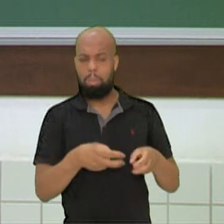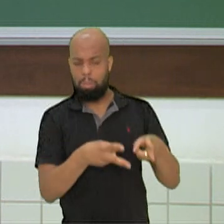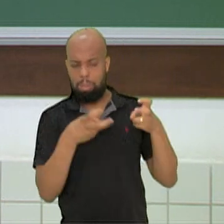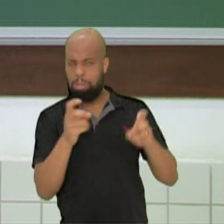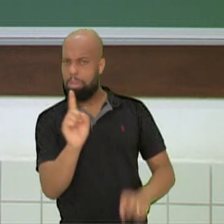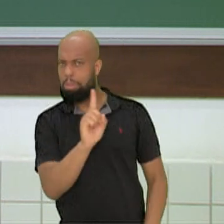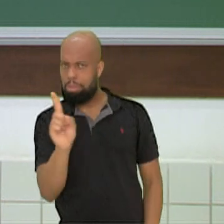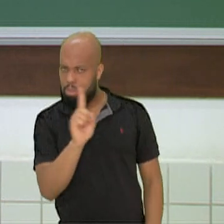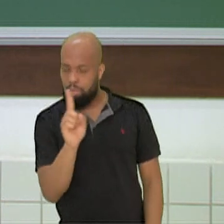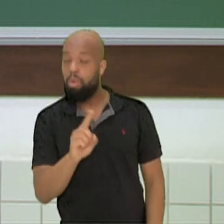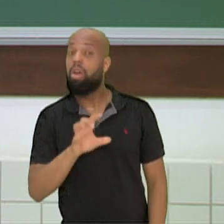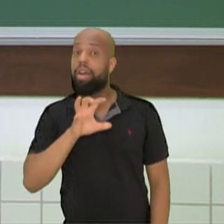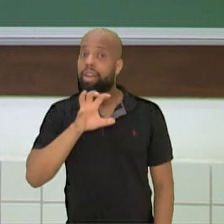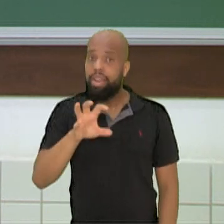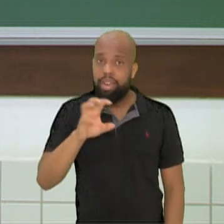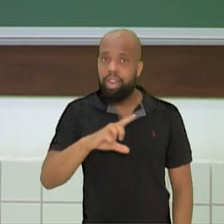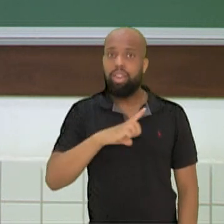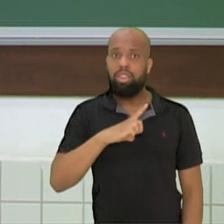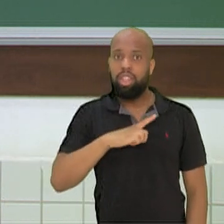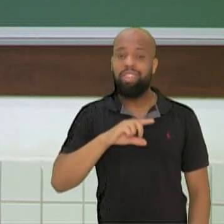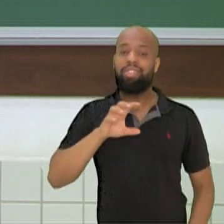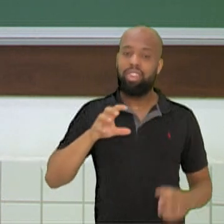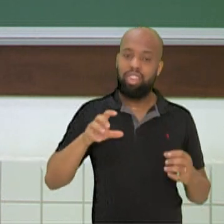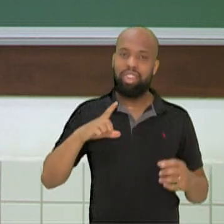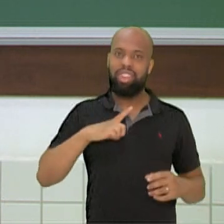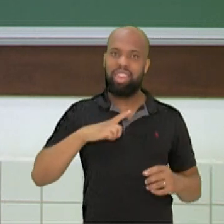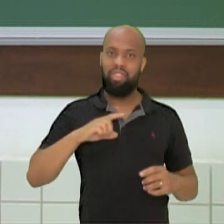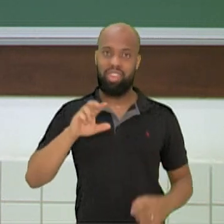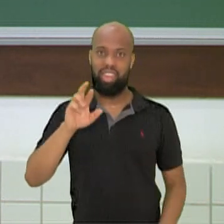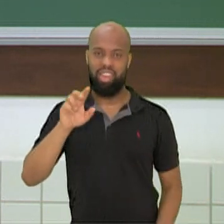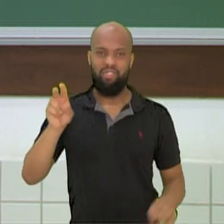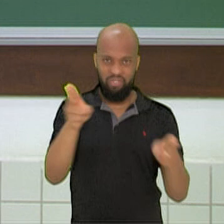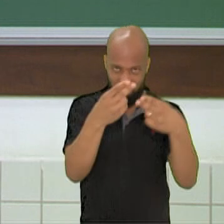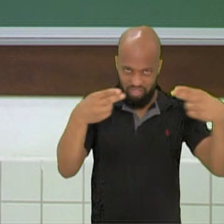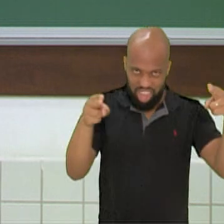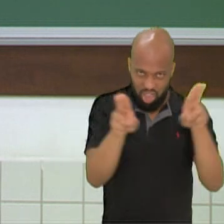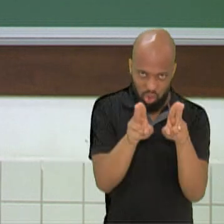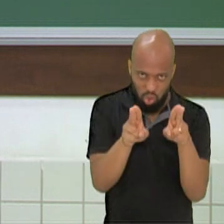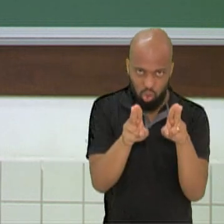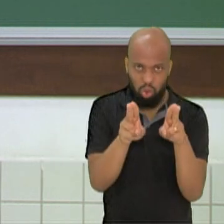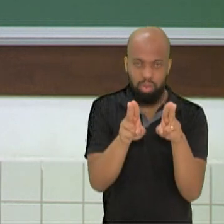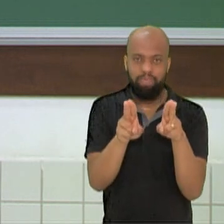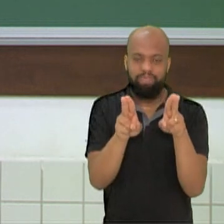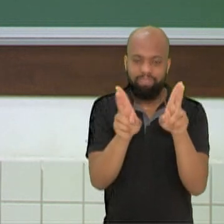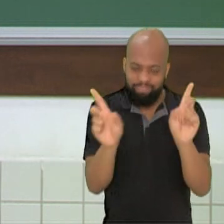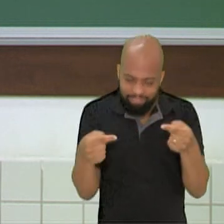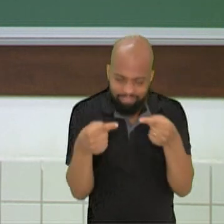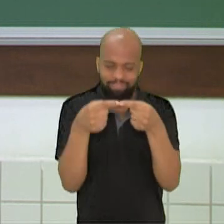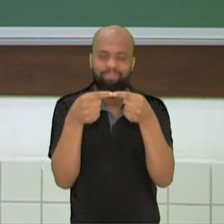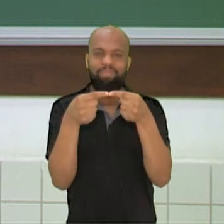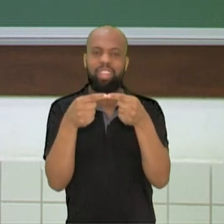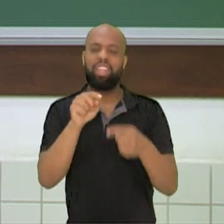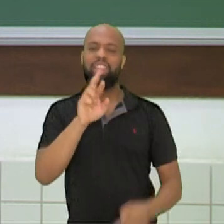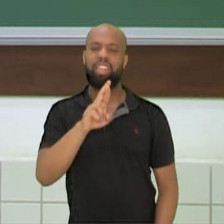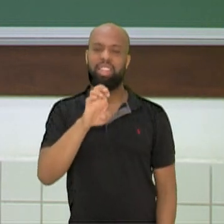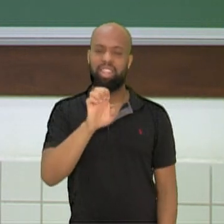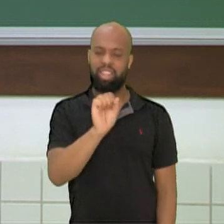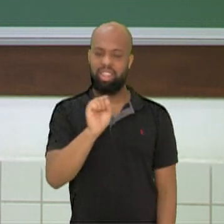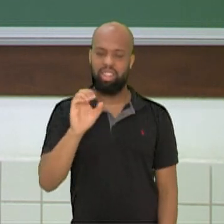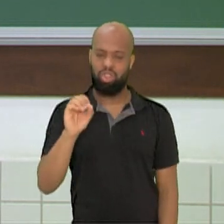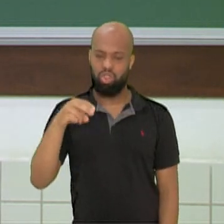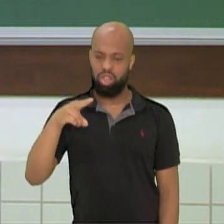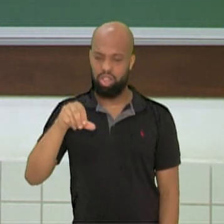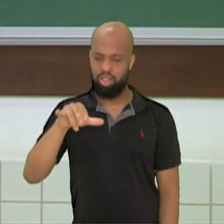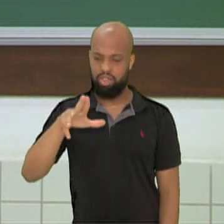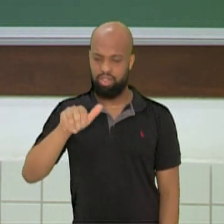ideia ali e assim, isso entrou em ressonância com o vento. E o vento não era tão intenso, era por volta de 70 km por hora e olha os efeitos que